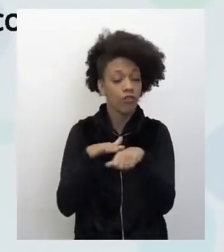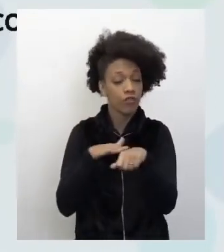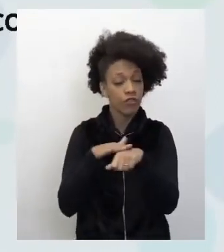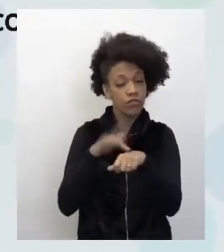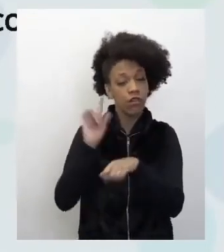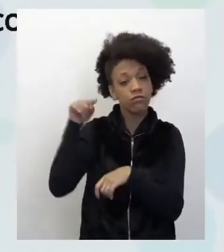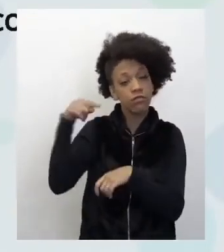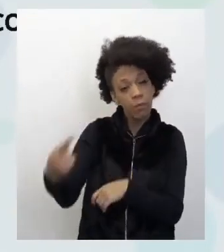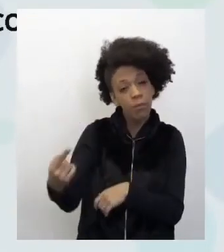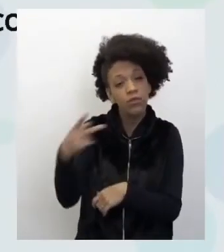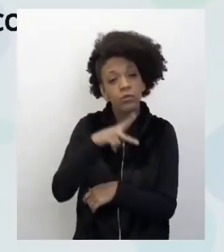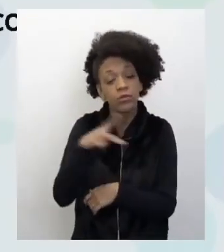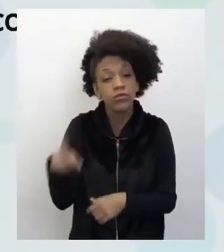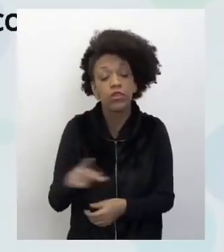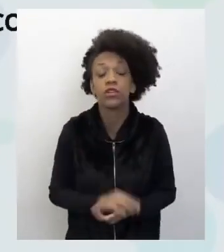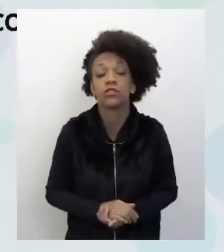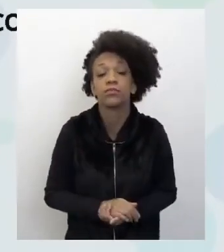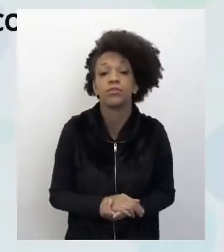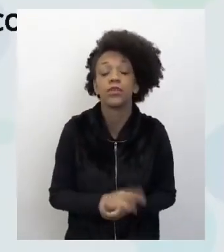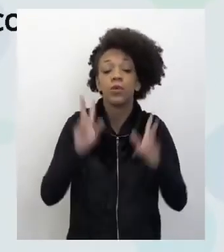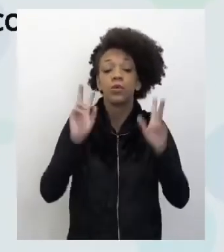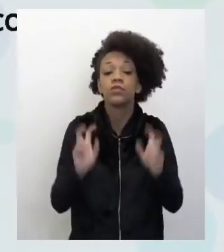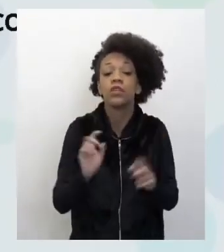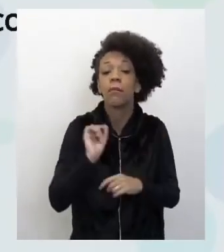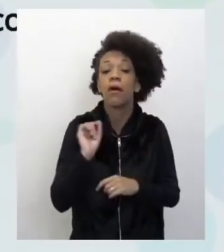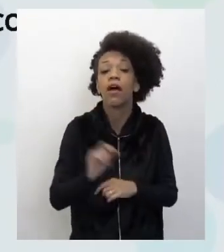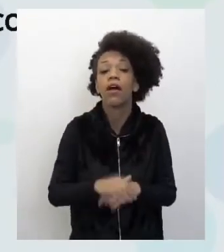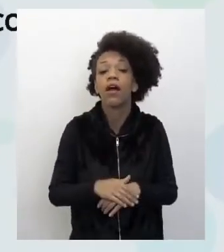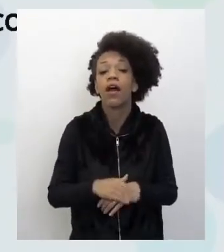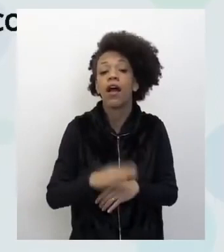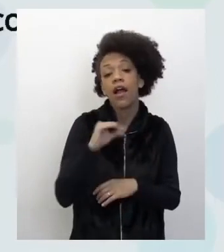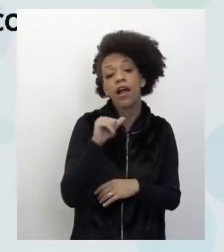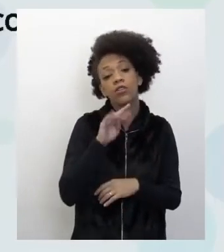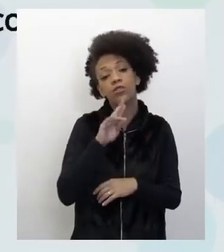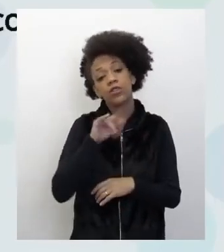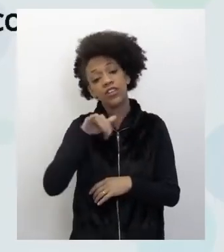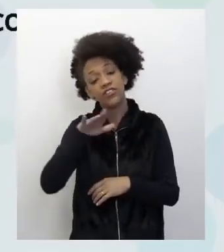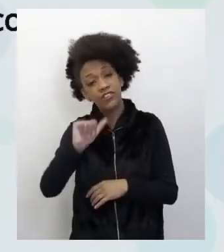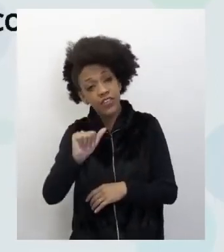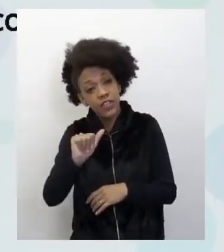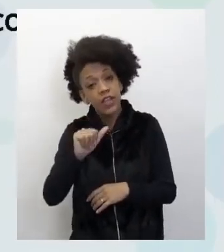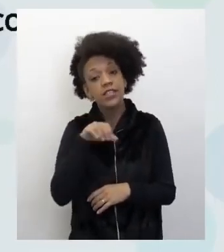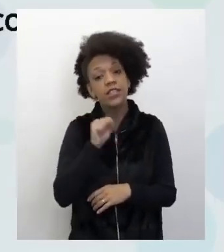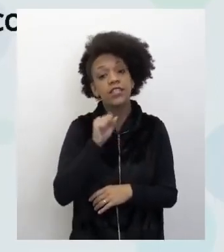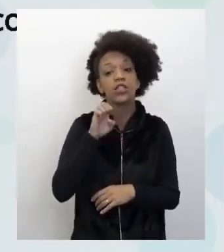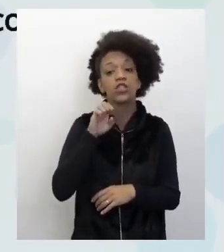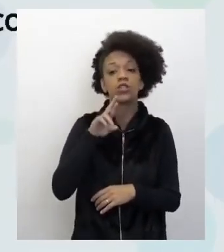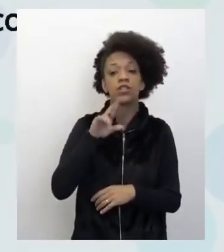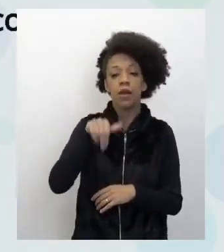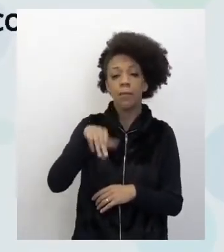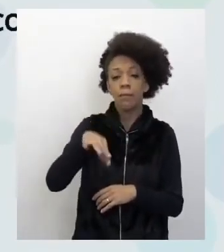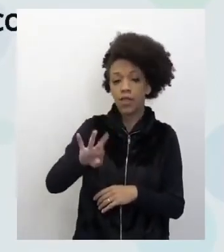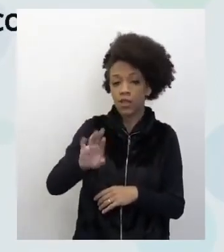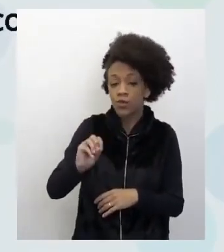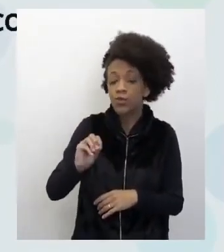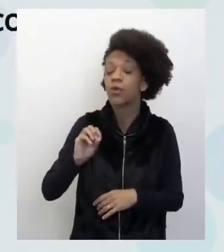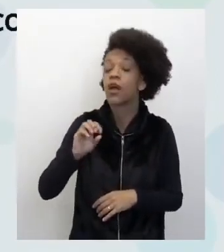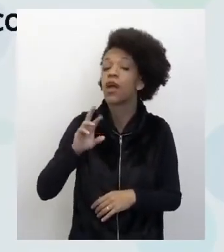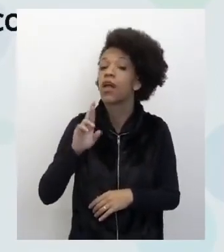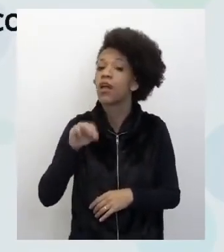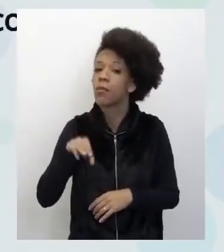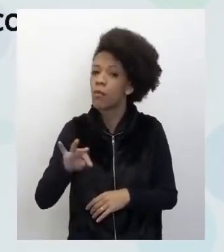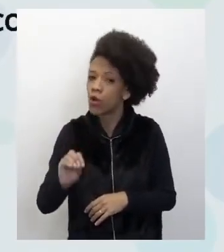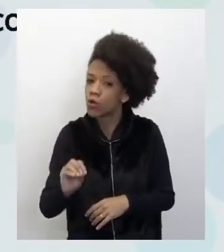com seus professores. O tema da aula é cartografia e o sensoriamento remoto. É uma aula do sexto ano, do